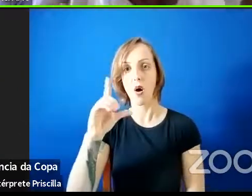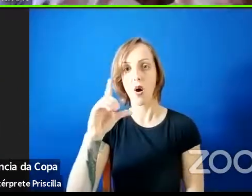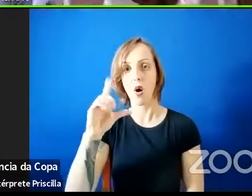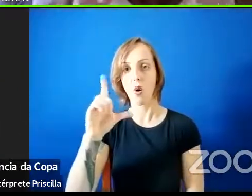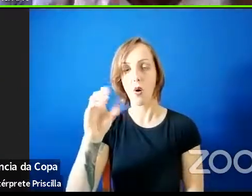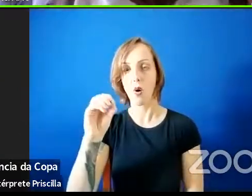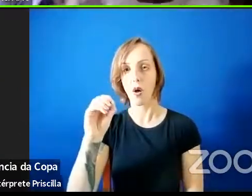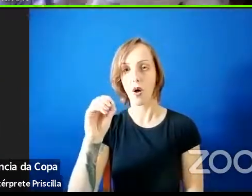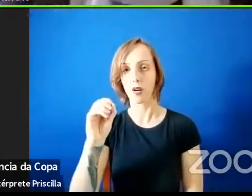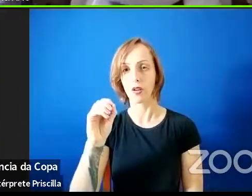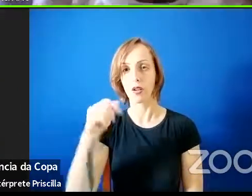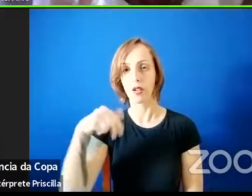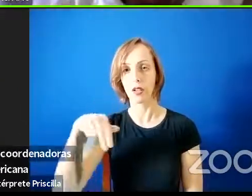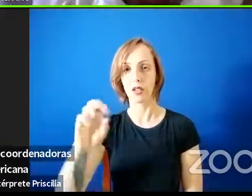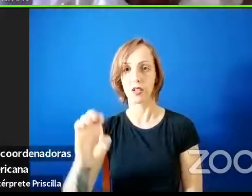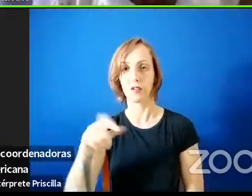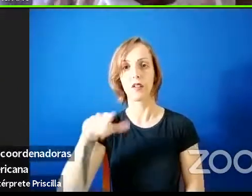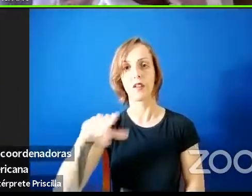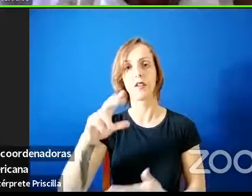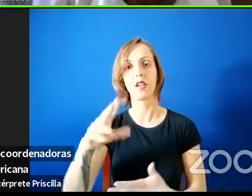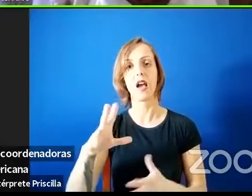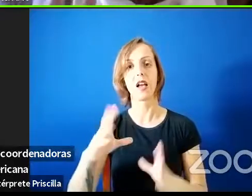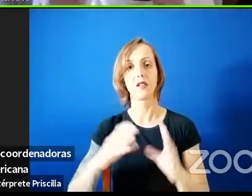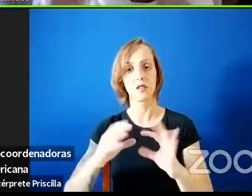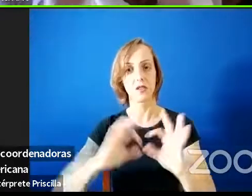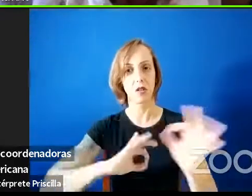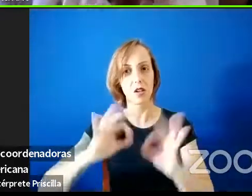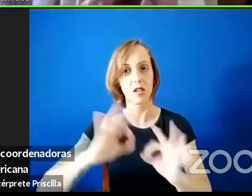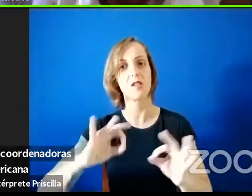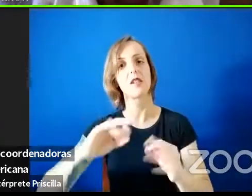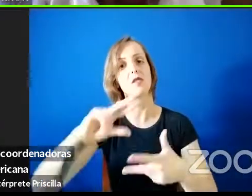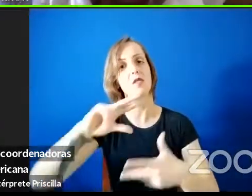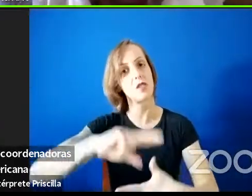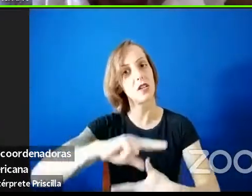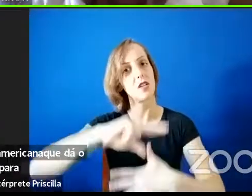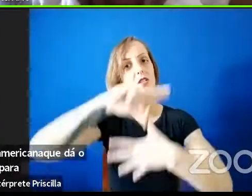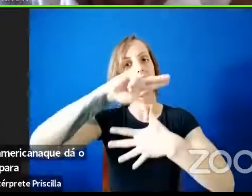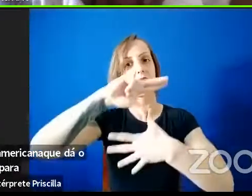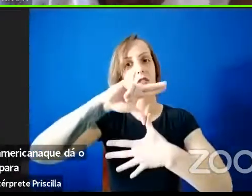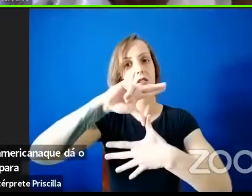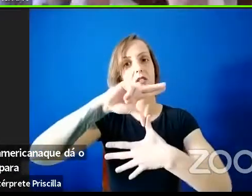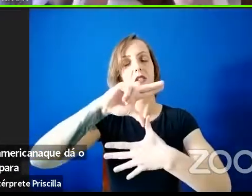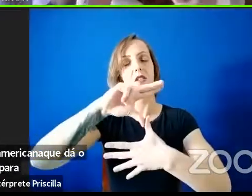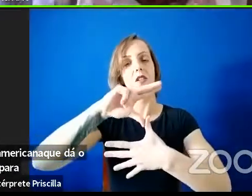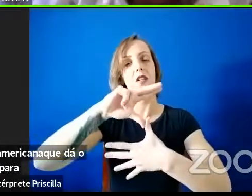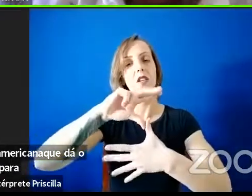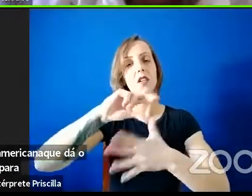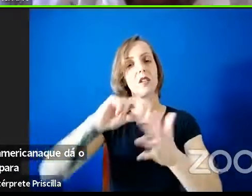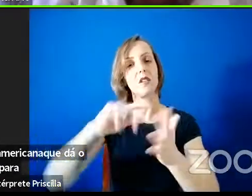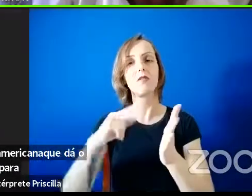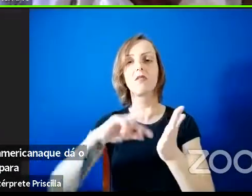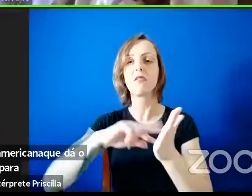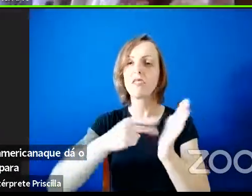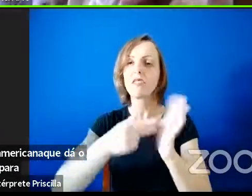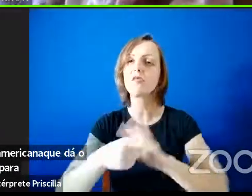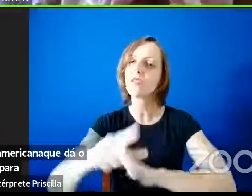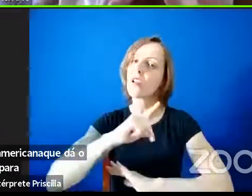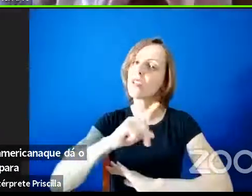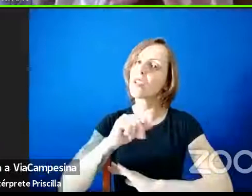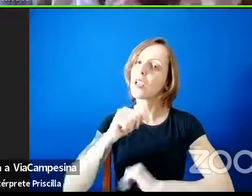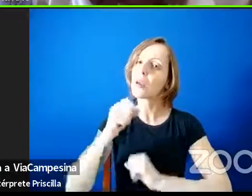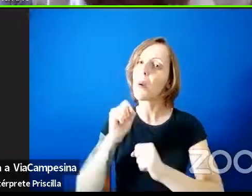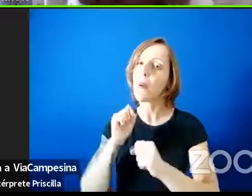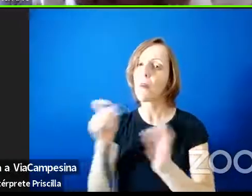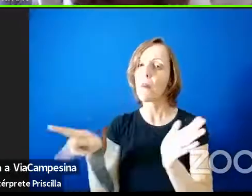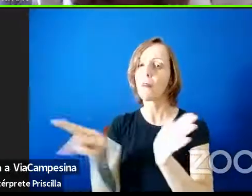latino-americanas que dá o sentido para a Via Campesina. Essa segunda conferência